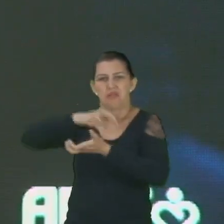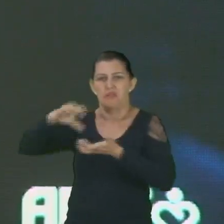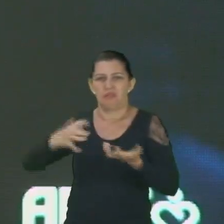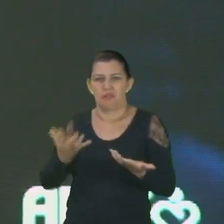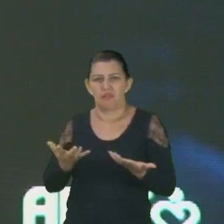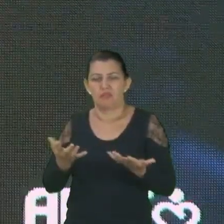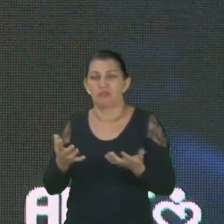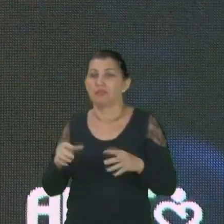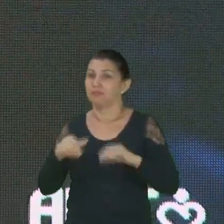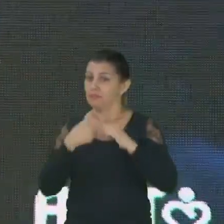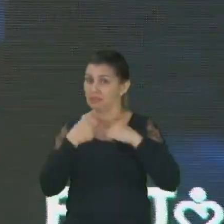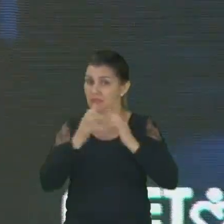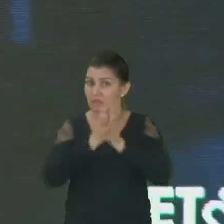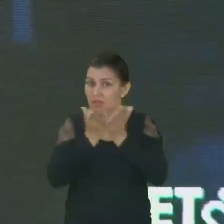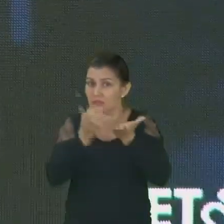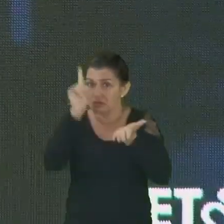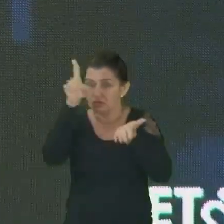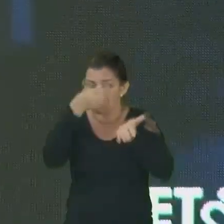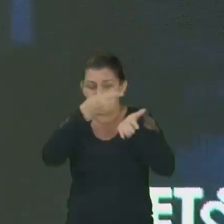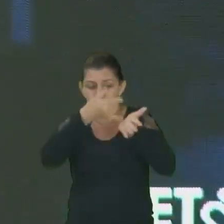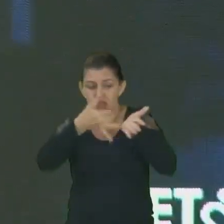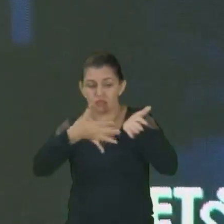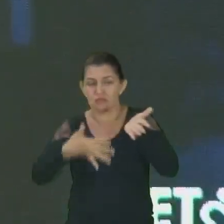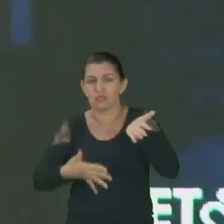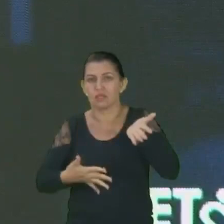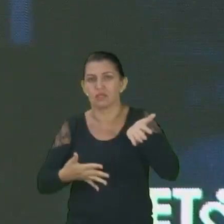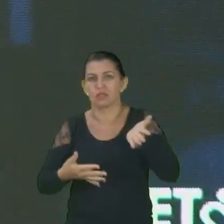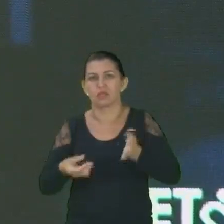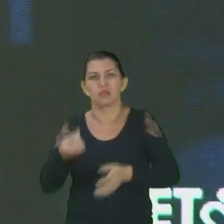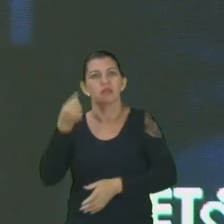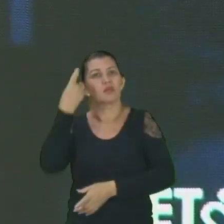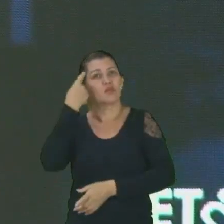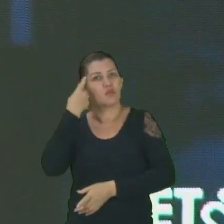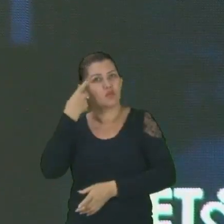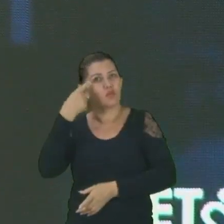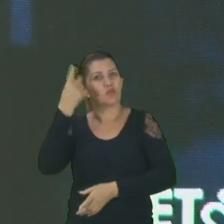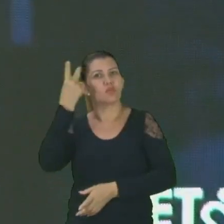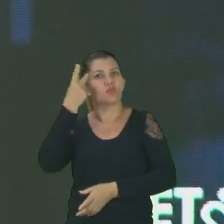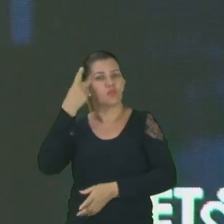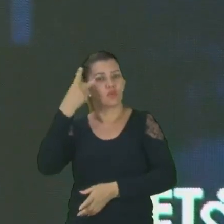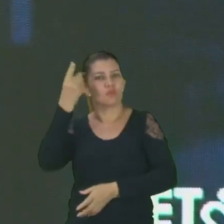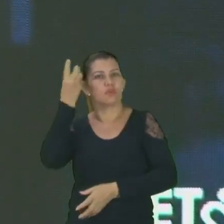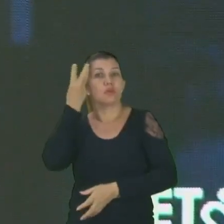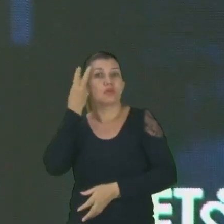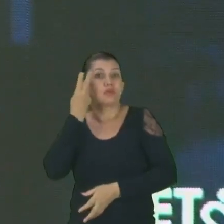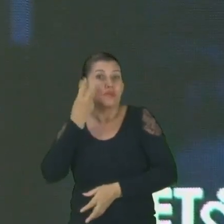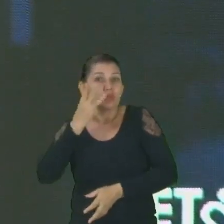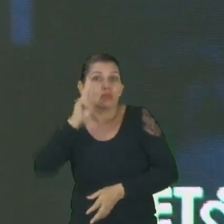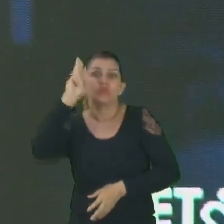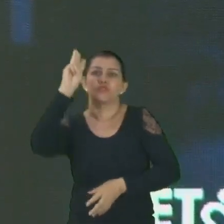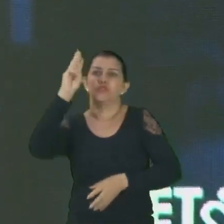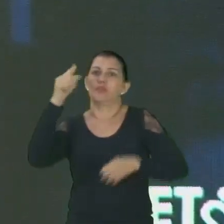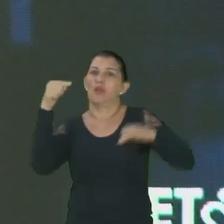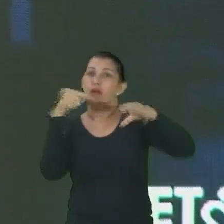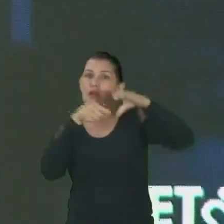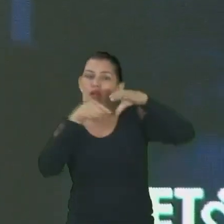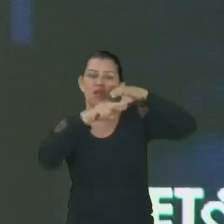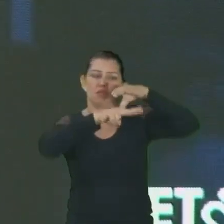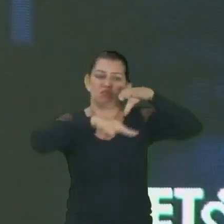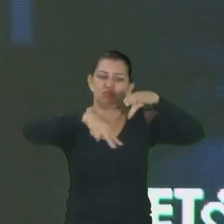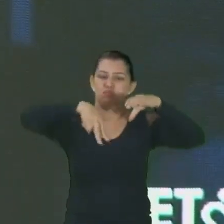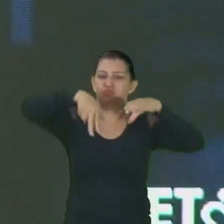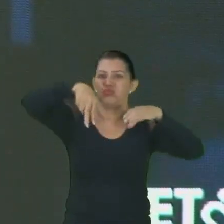a minha Bíblia diz que no terceiro dia ele ressuscitou.